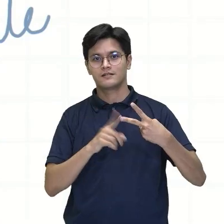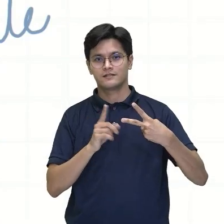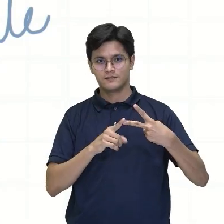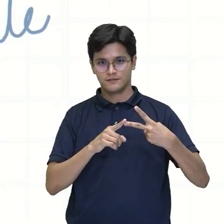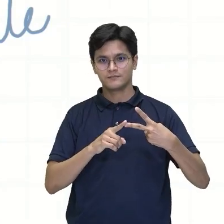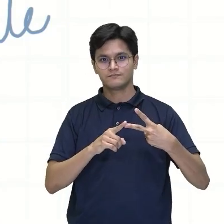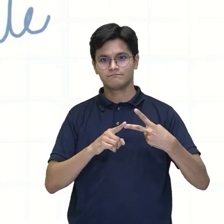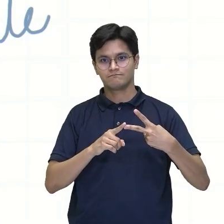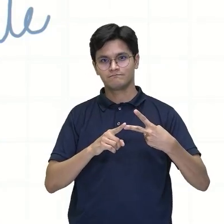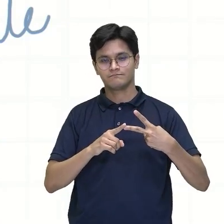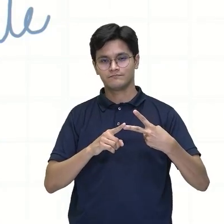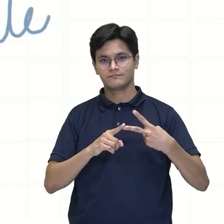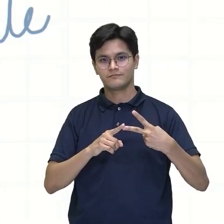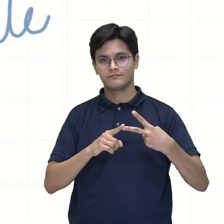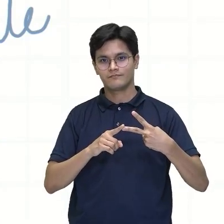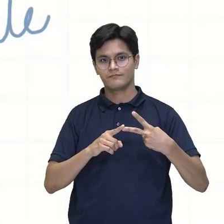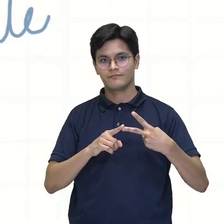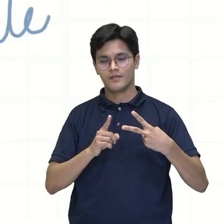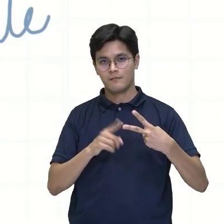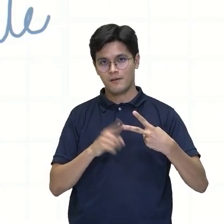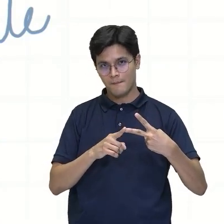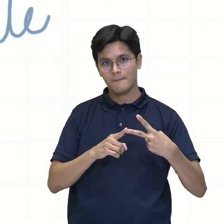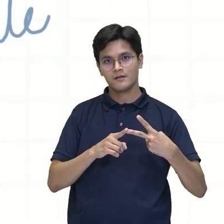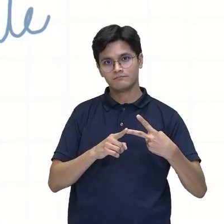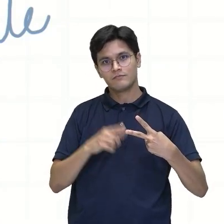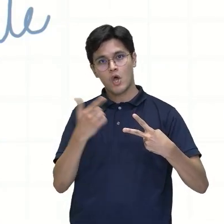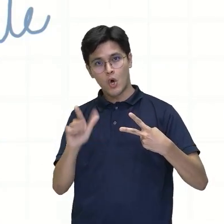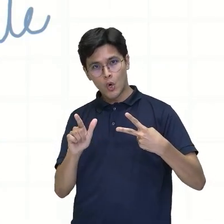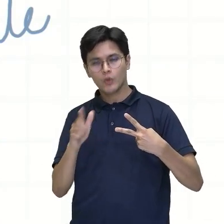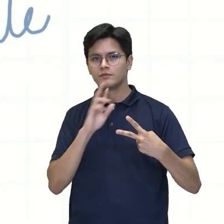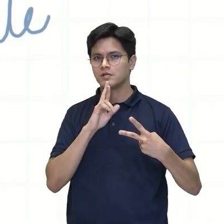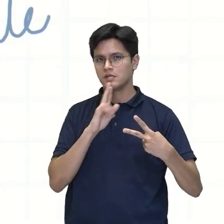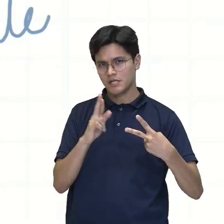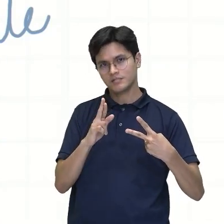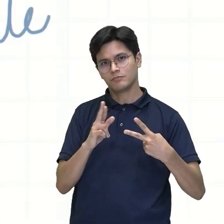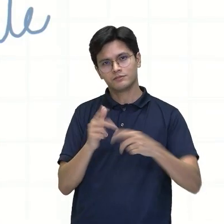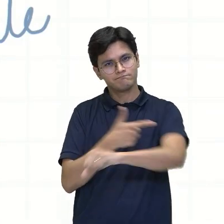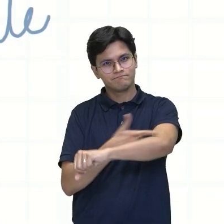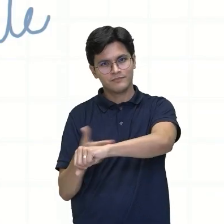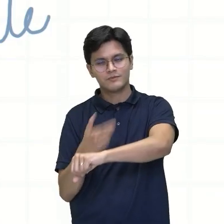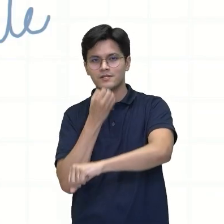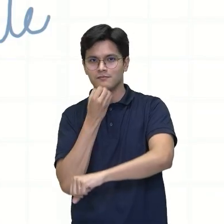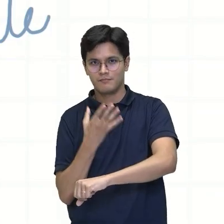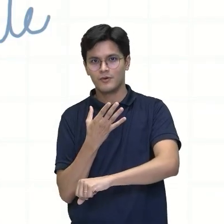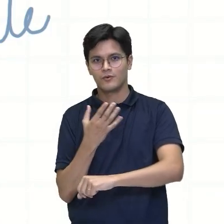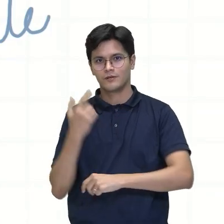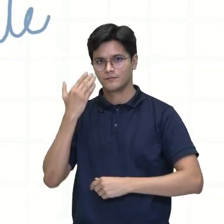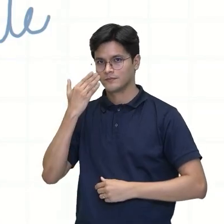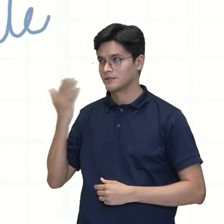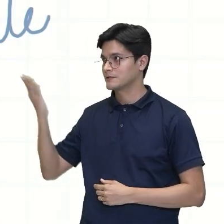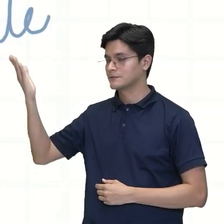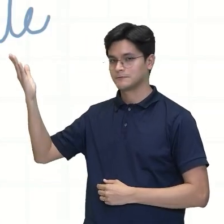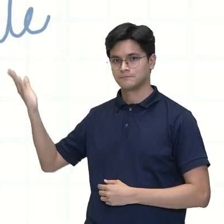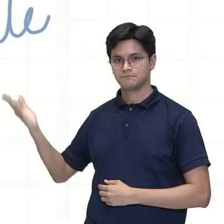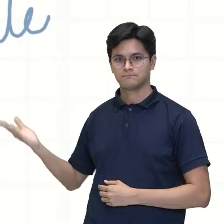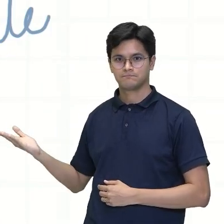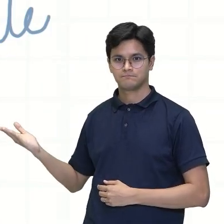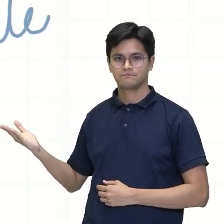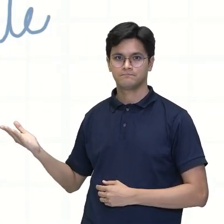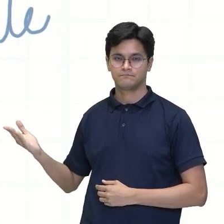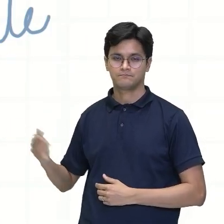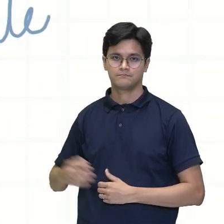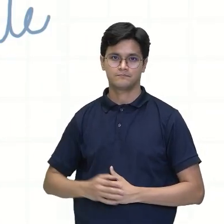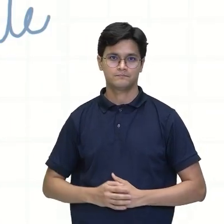polite. Uma forma rude e a outra forma polida, uma forma educada de se falar, de se pedir algo.